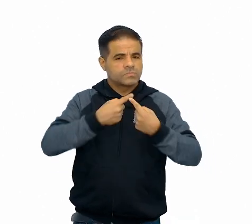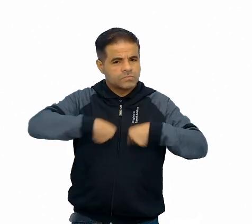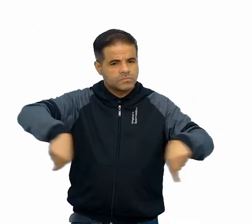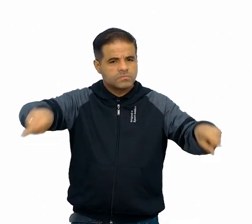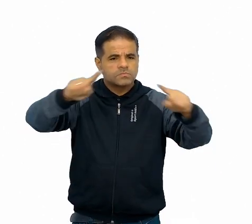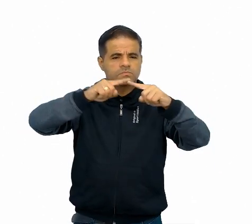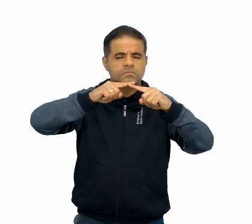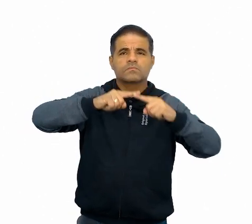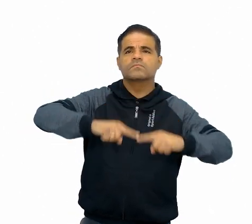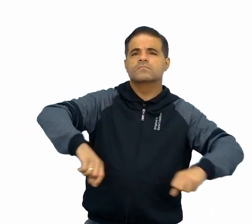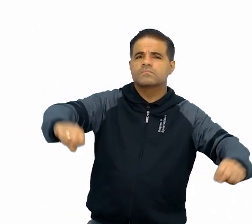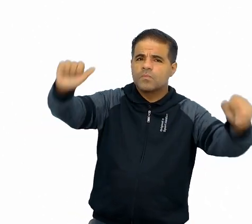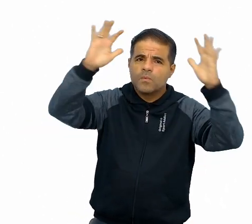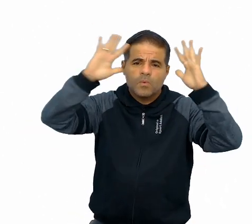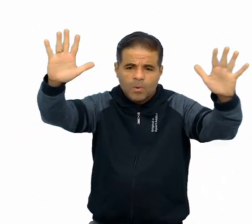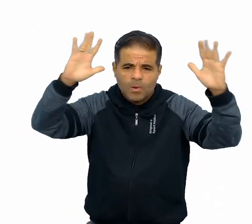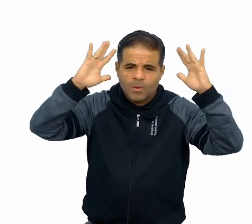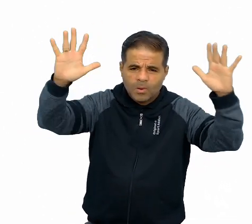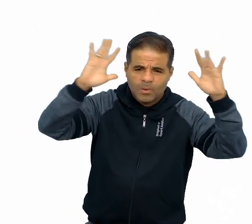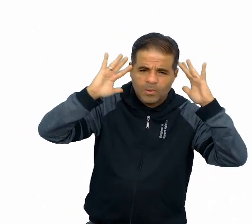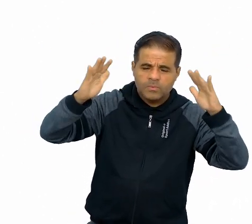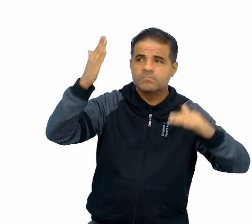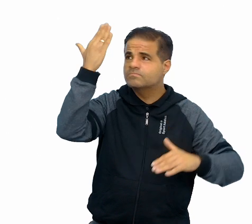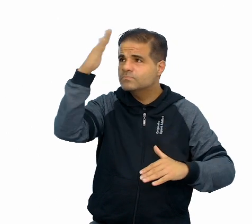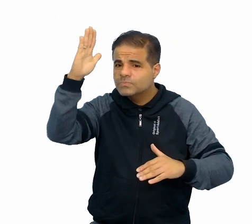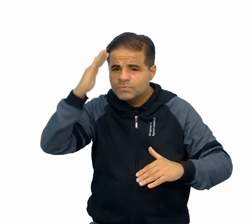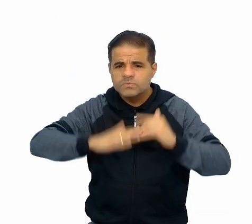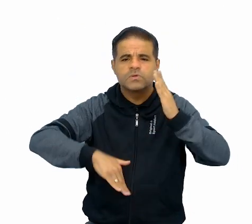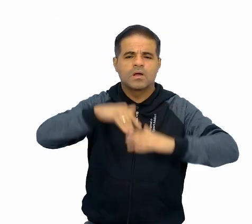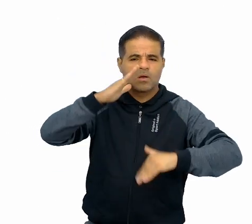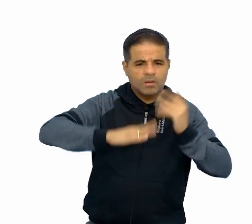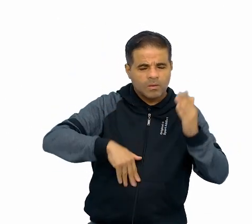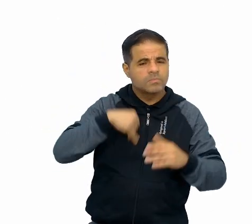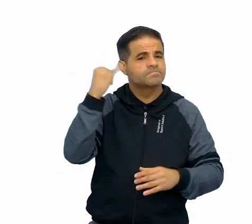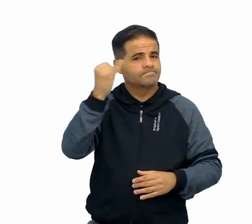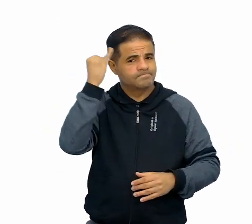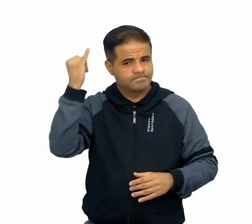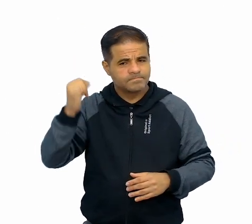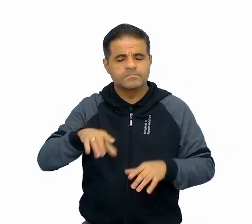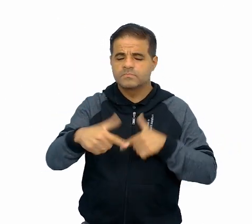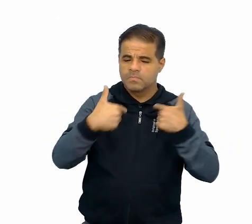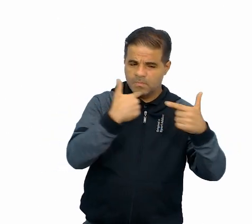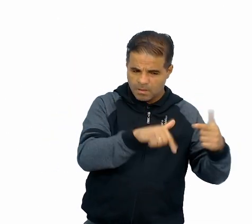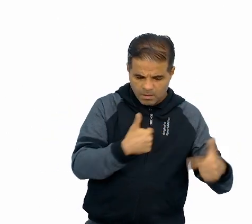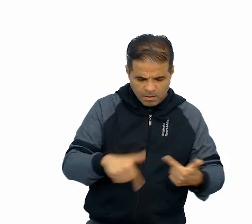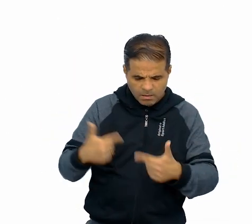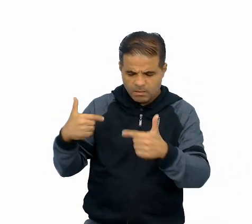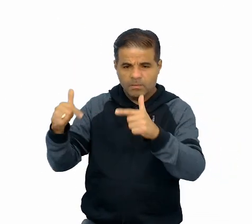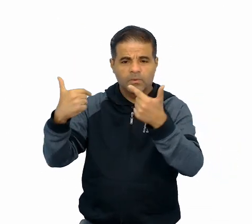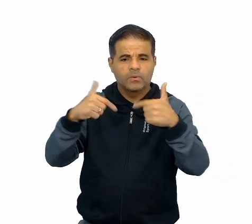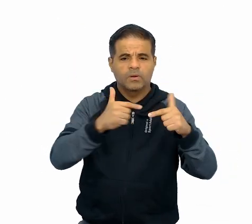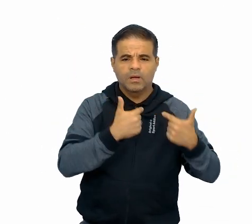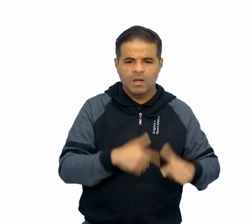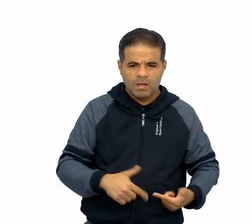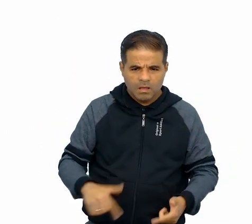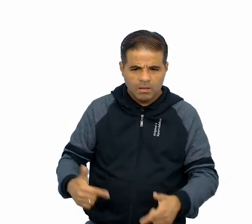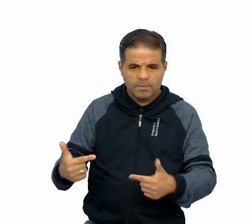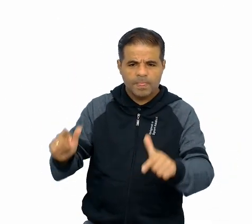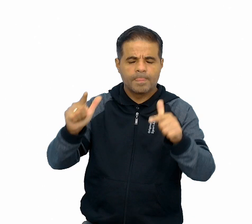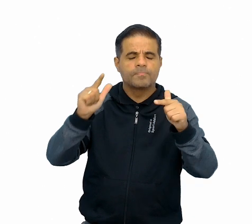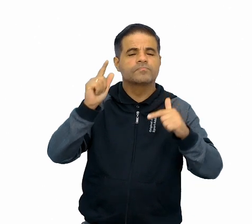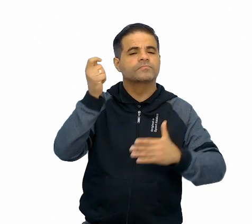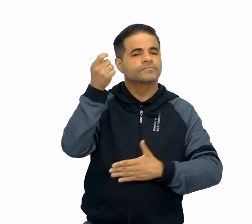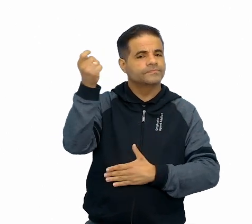refletimos sobre as habilidades e buscamos compreender a importância do trabalho articulado entre leitura e